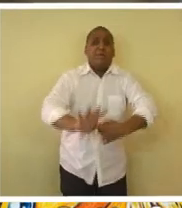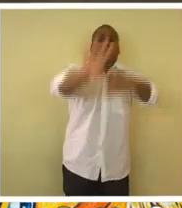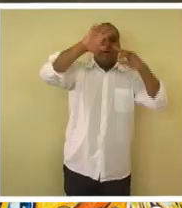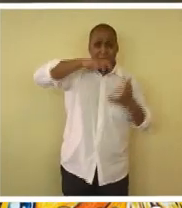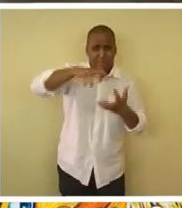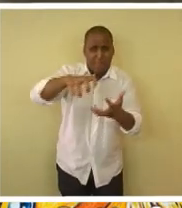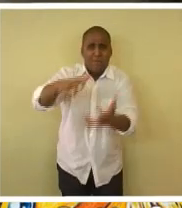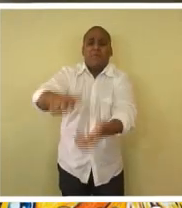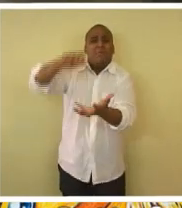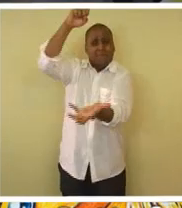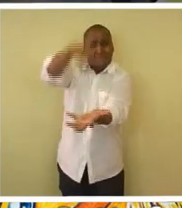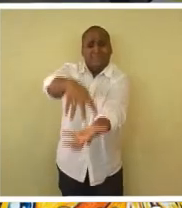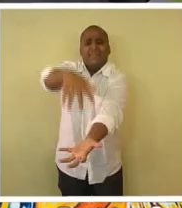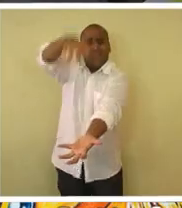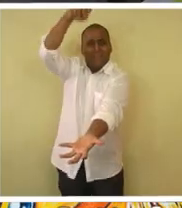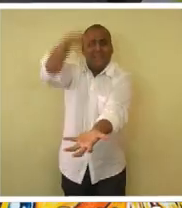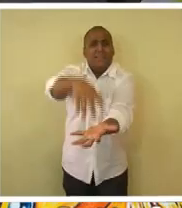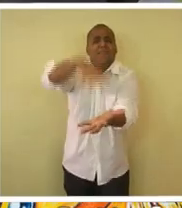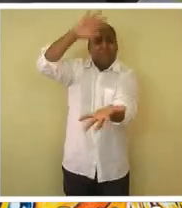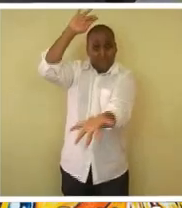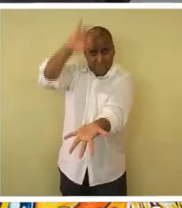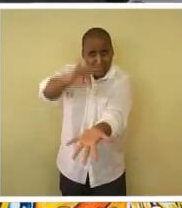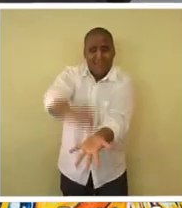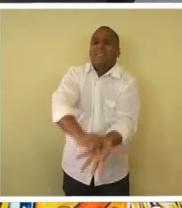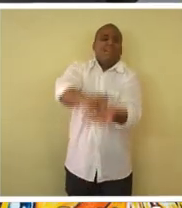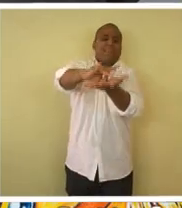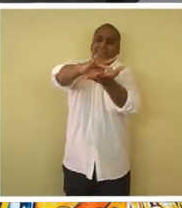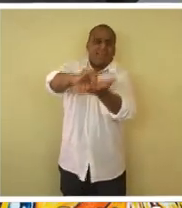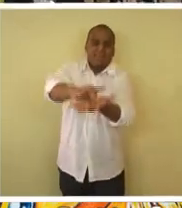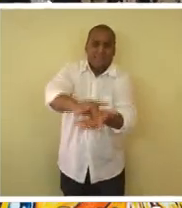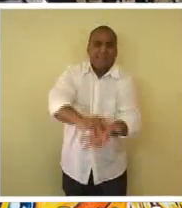levar pelo mundo A luz e o calor